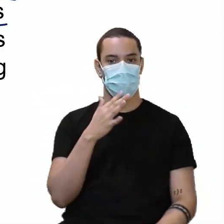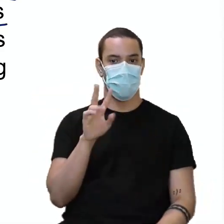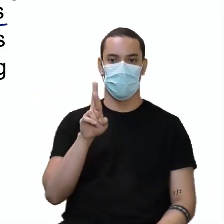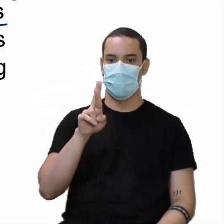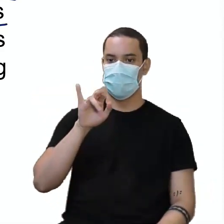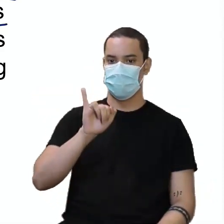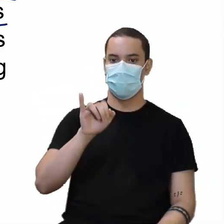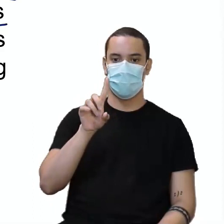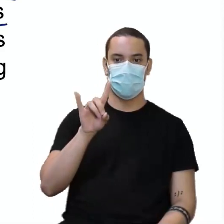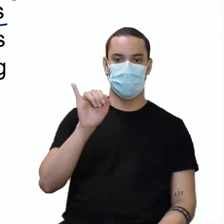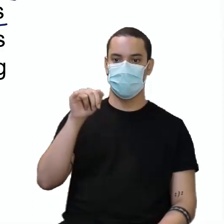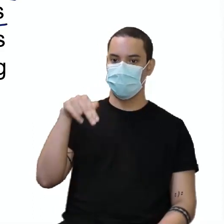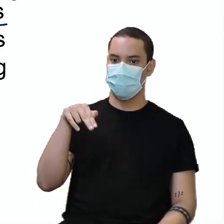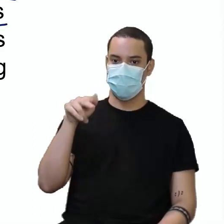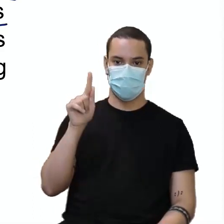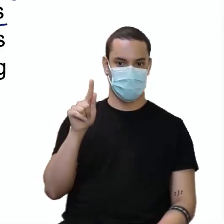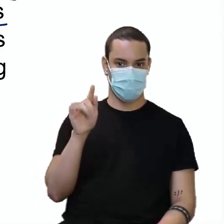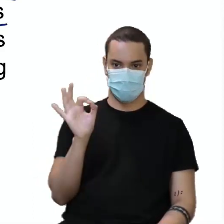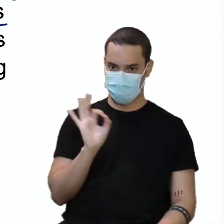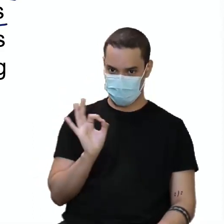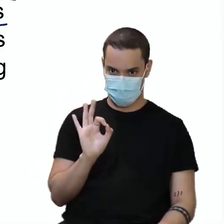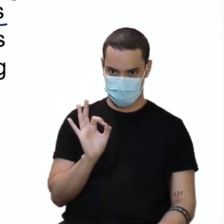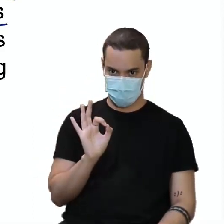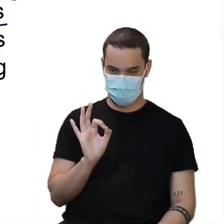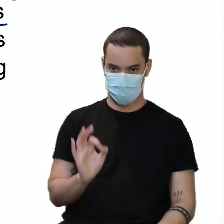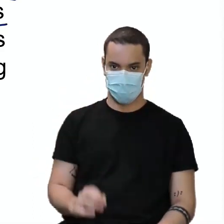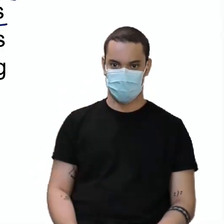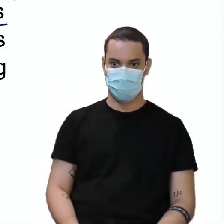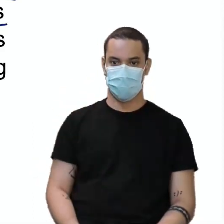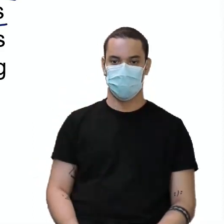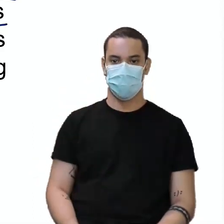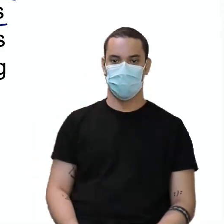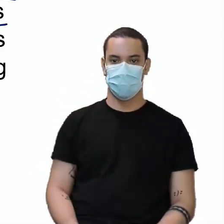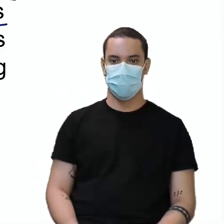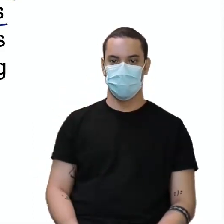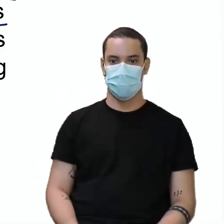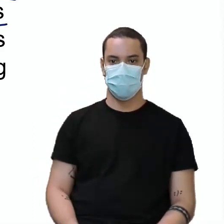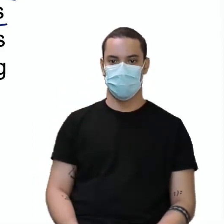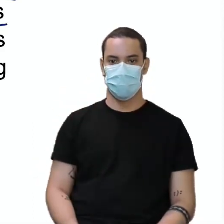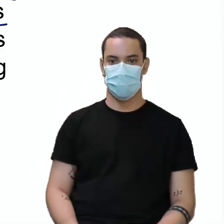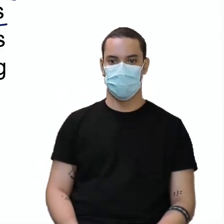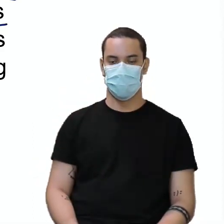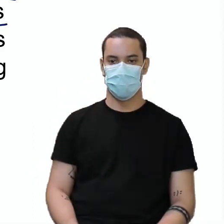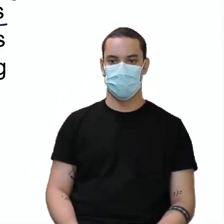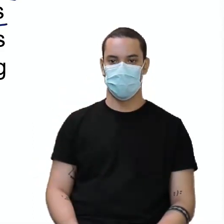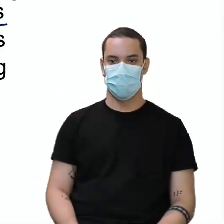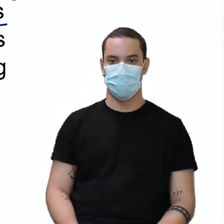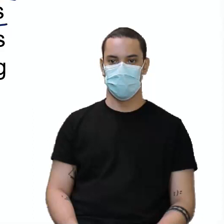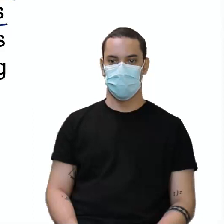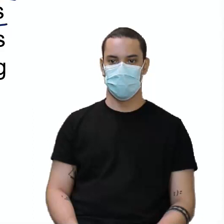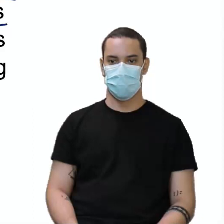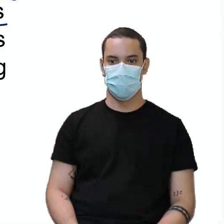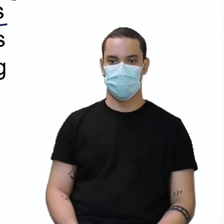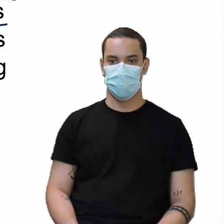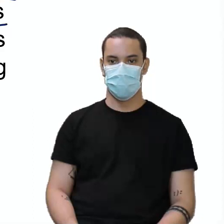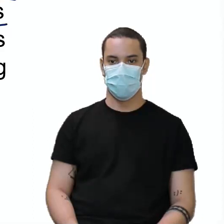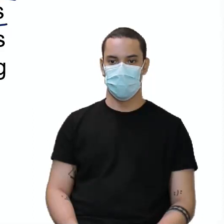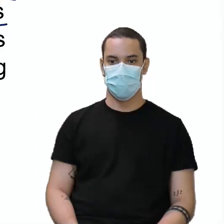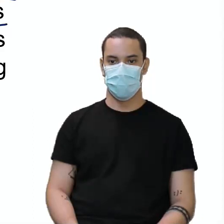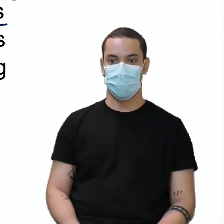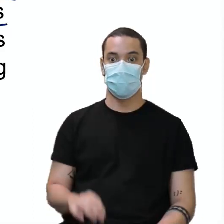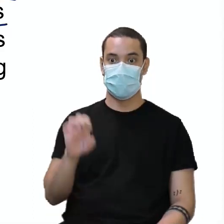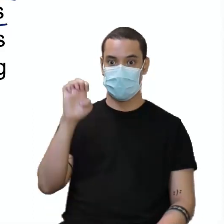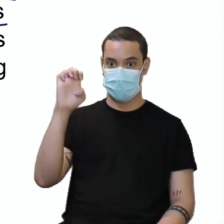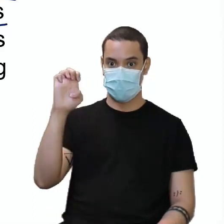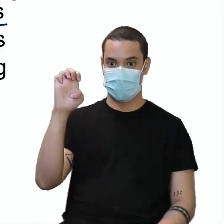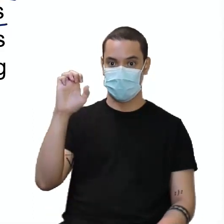palavra riding, que está no ing. Riding vem do verbo to ride. Ride, olha aí, perceba, ele terminou com E.